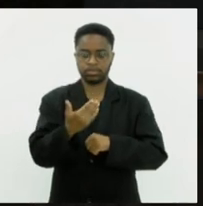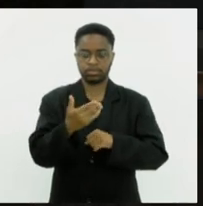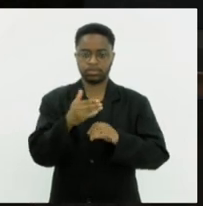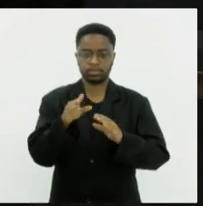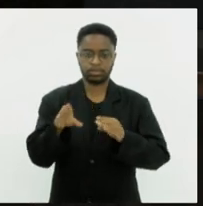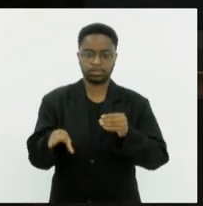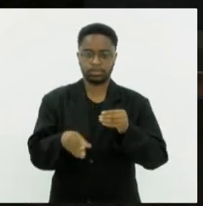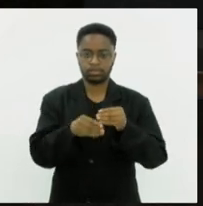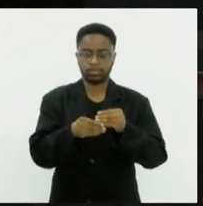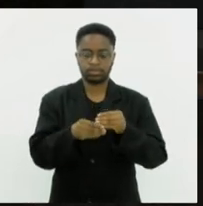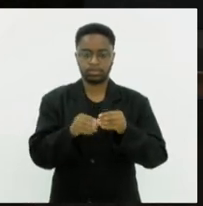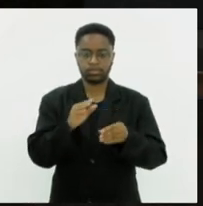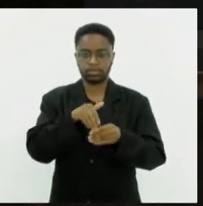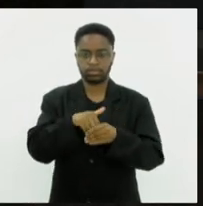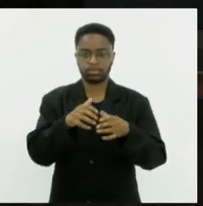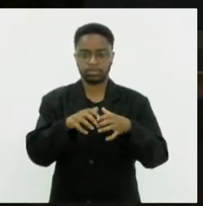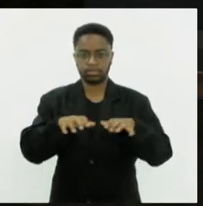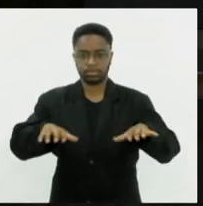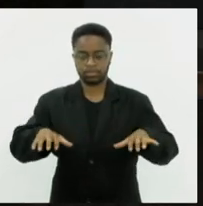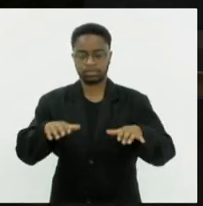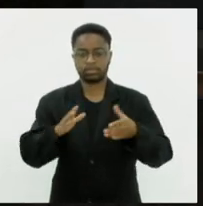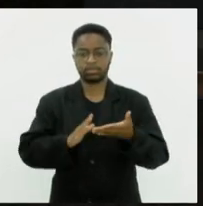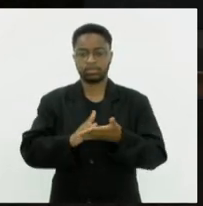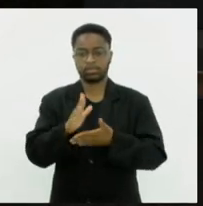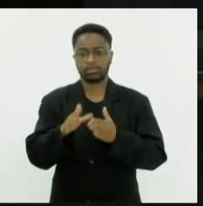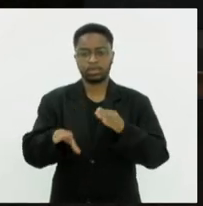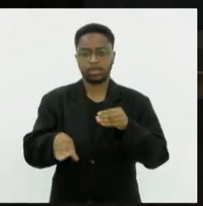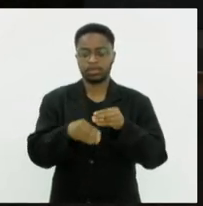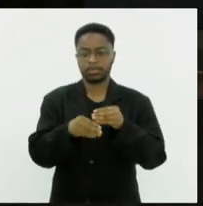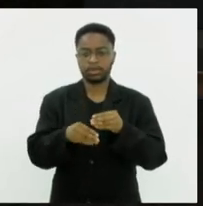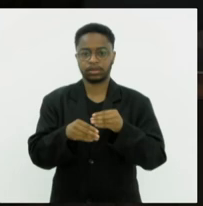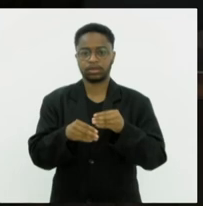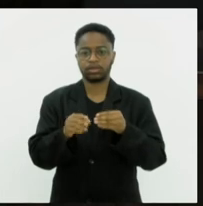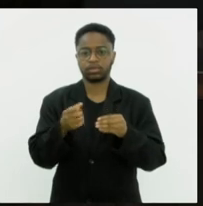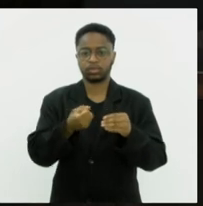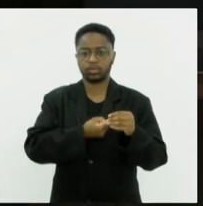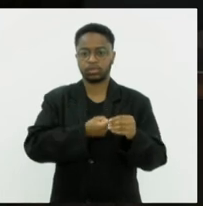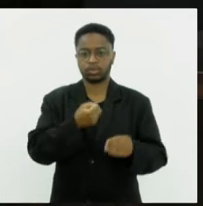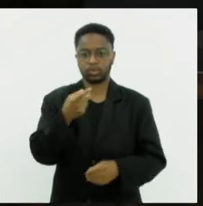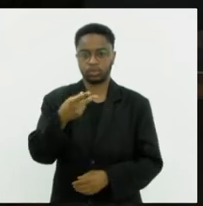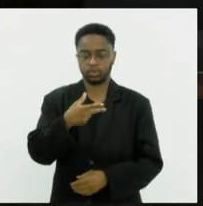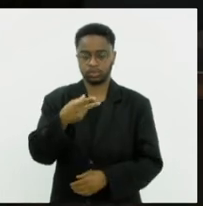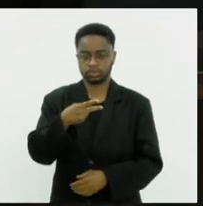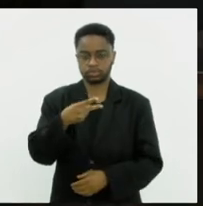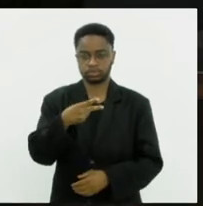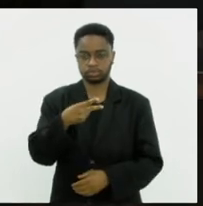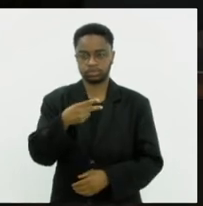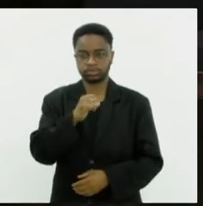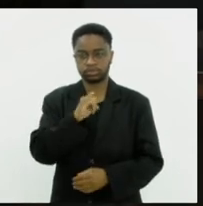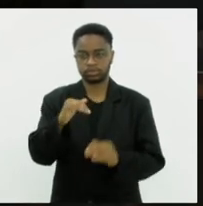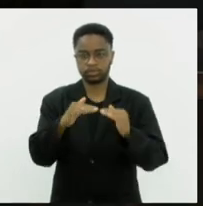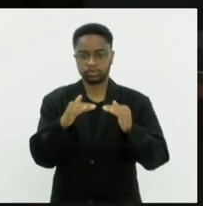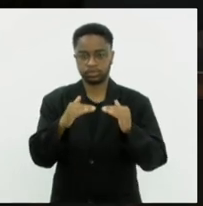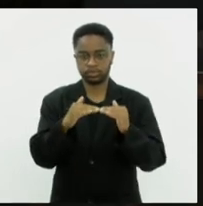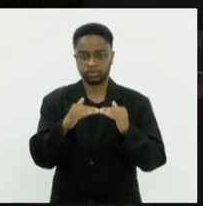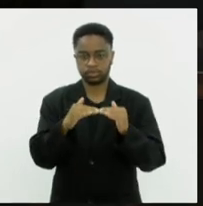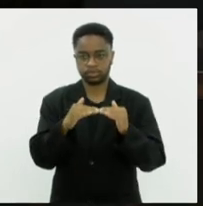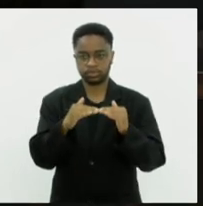para votação em separado para aprovação da emenda aditiva número 2. Os senhores que